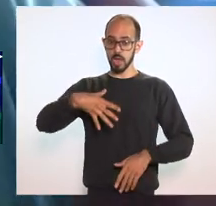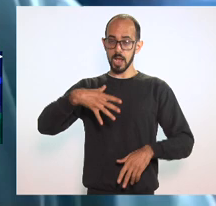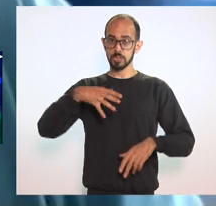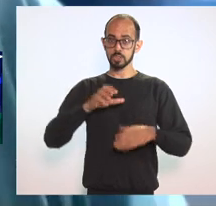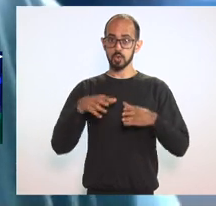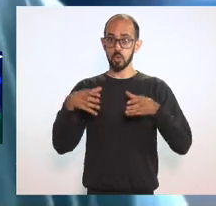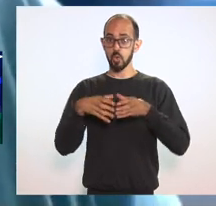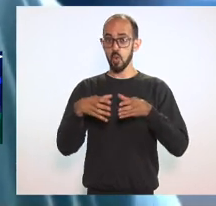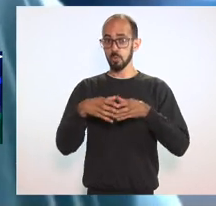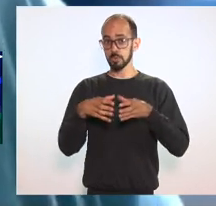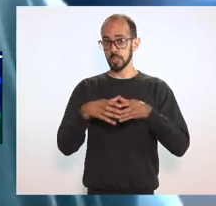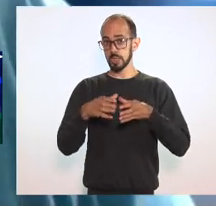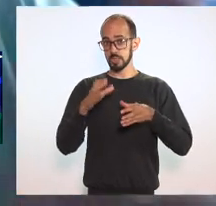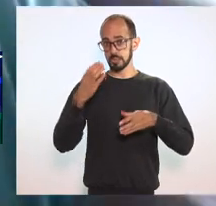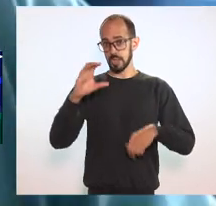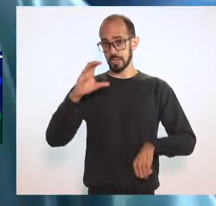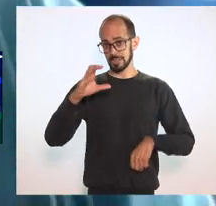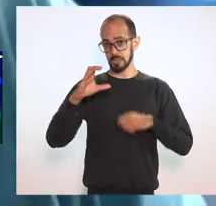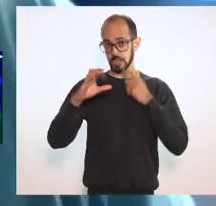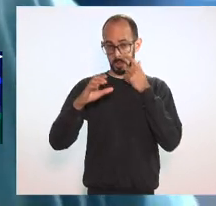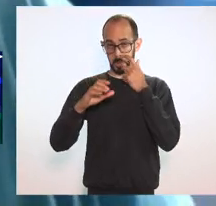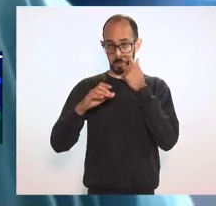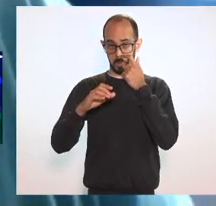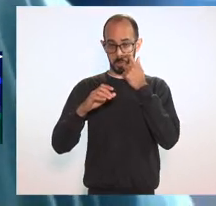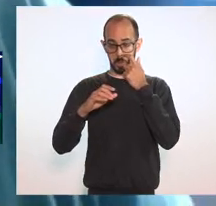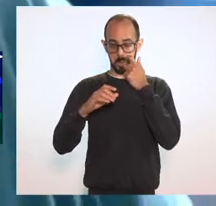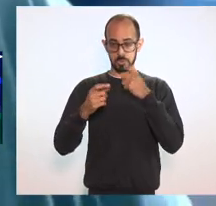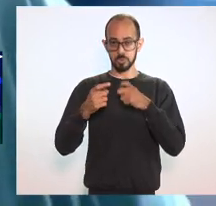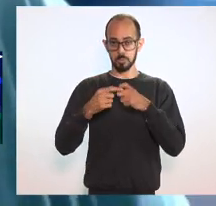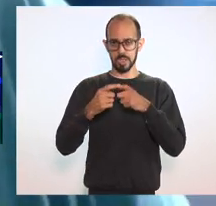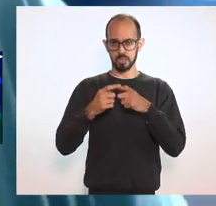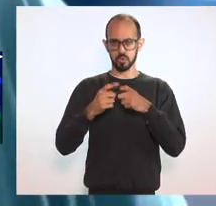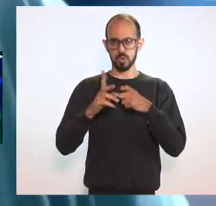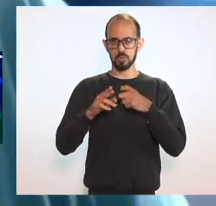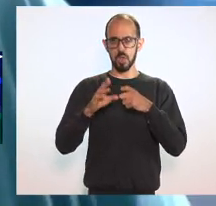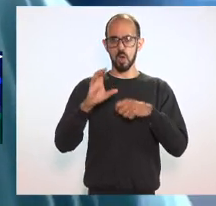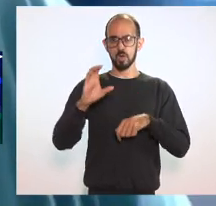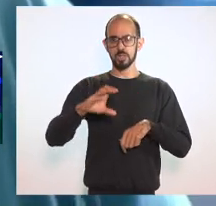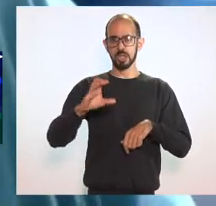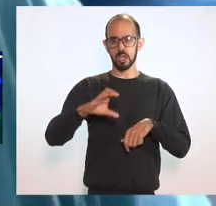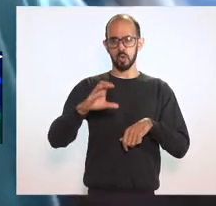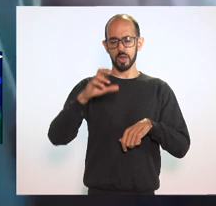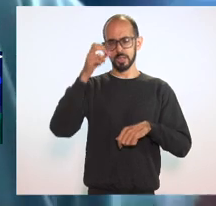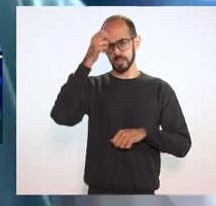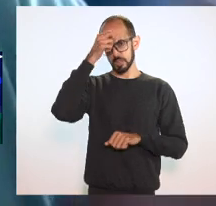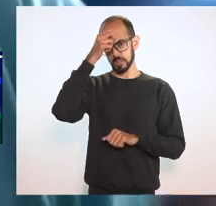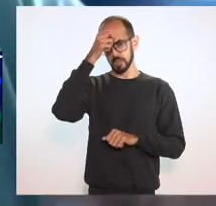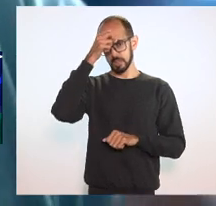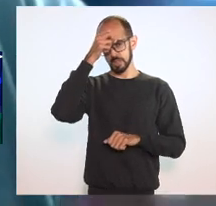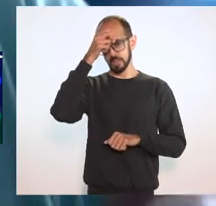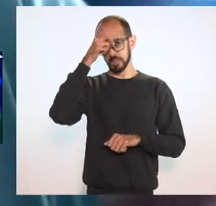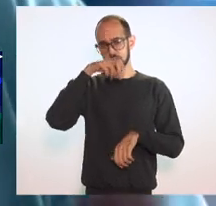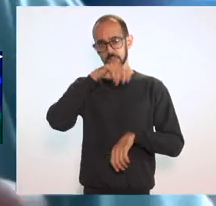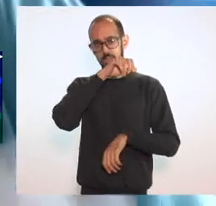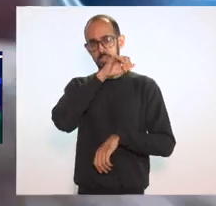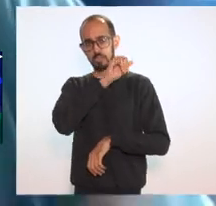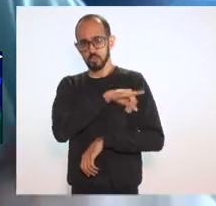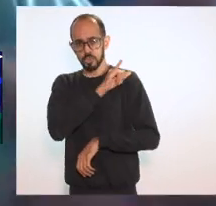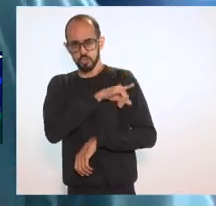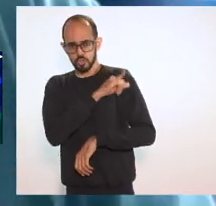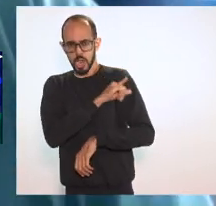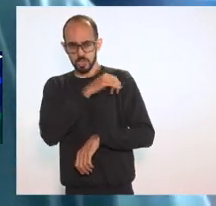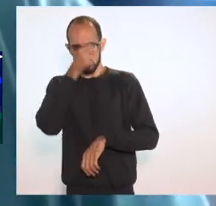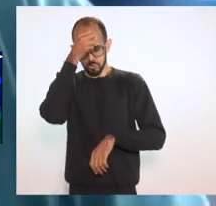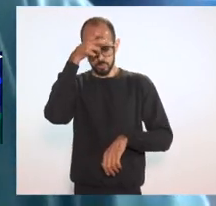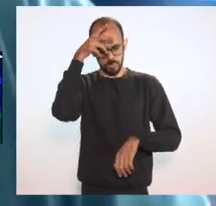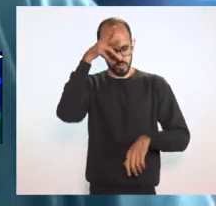e médicos como arteiro Niterói e Rio de Janeiro tomar já está bem claro